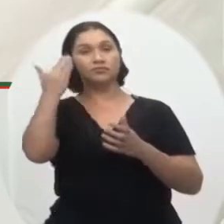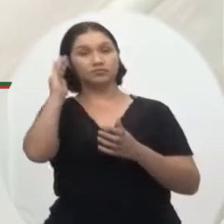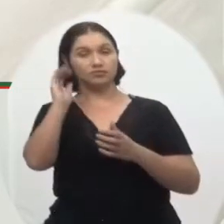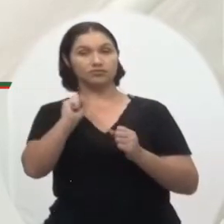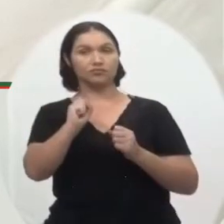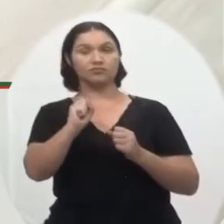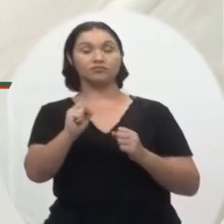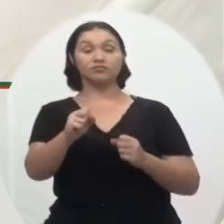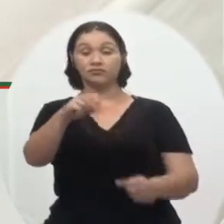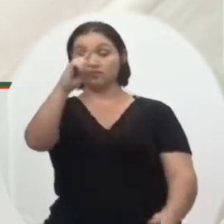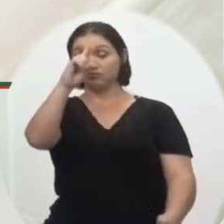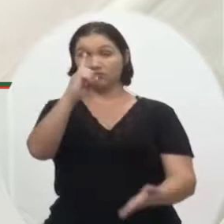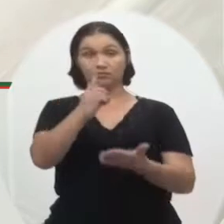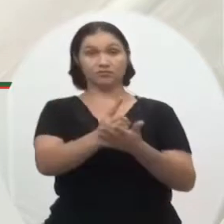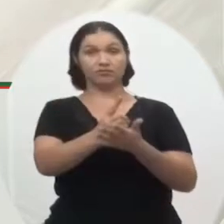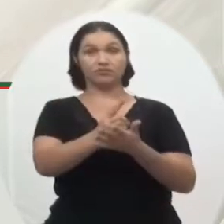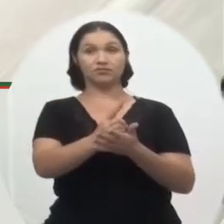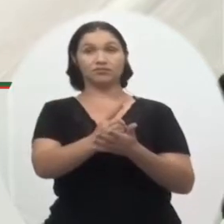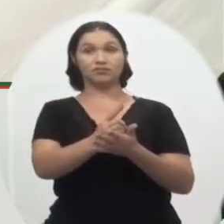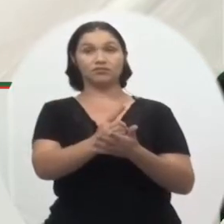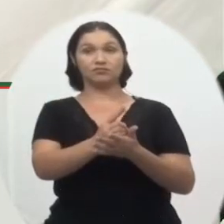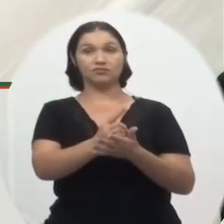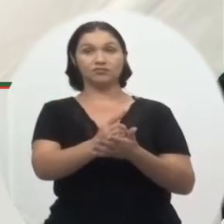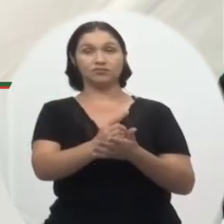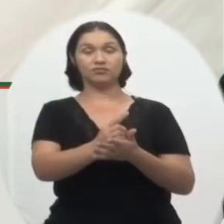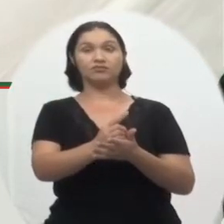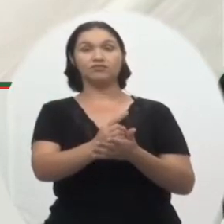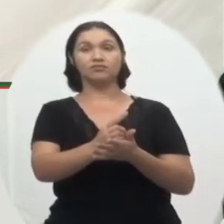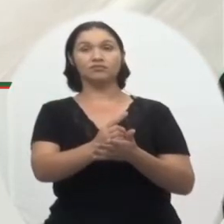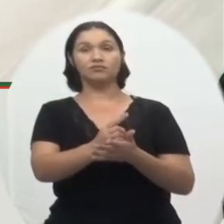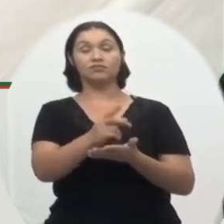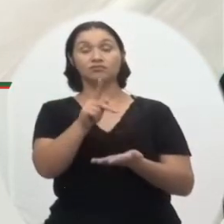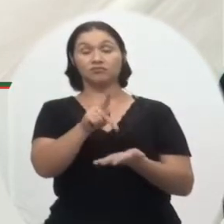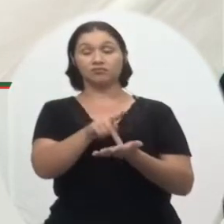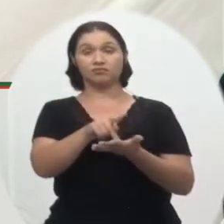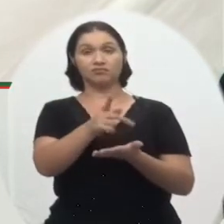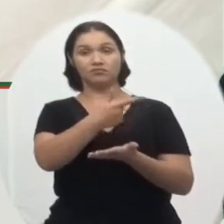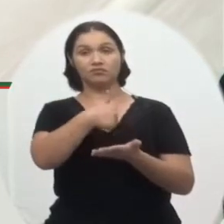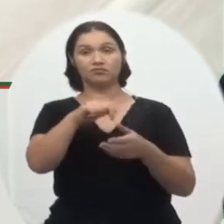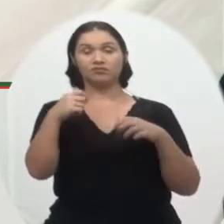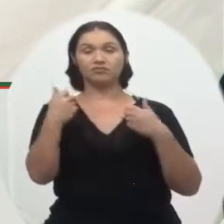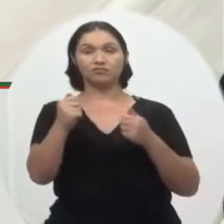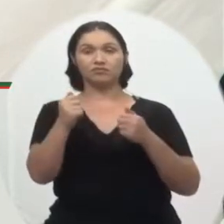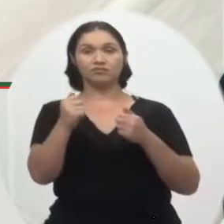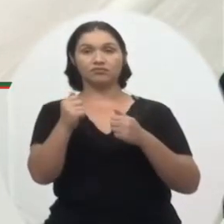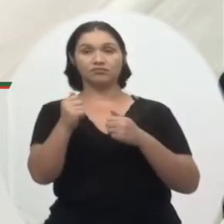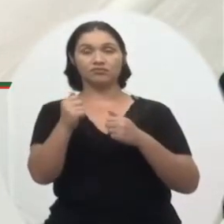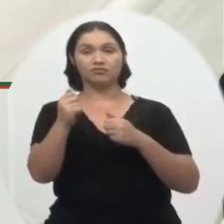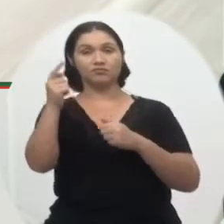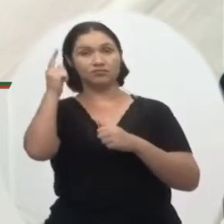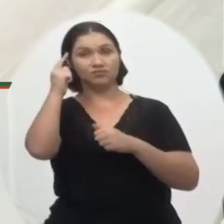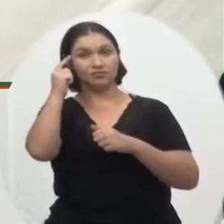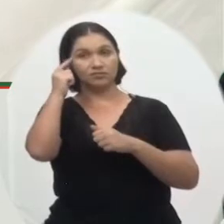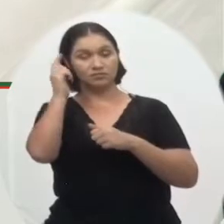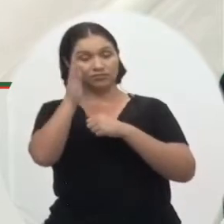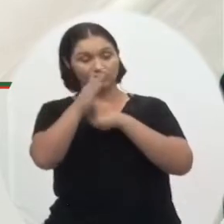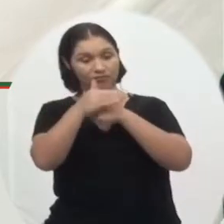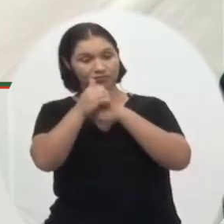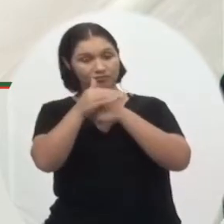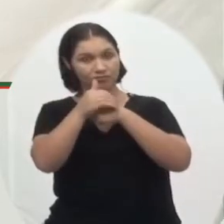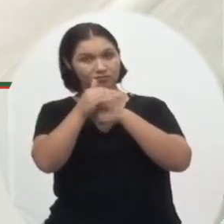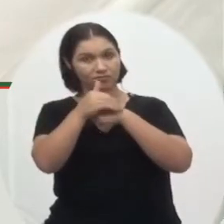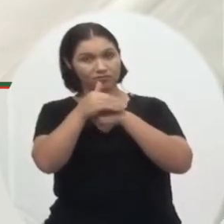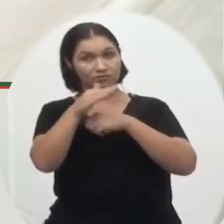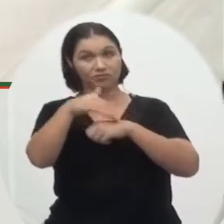são legítimas dos governos, mas pensar com carinho nessas mais de 100 mil famílias que muitas